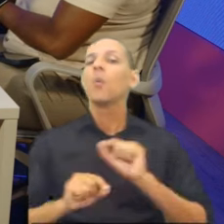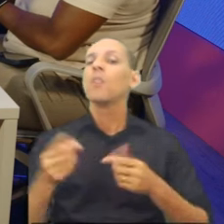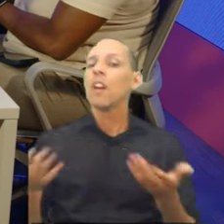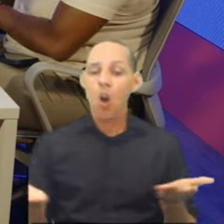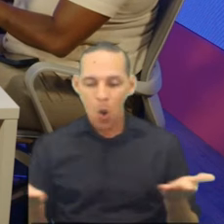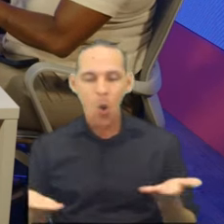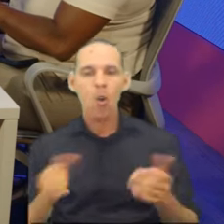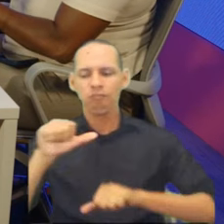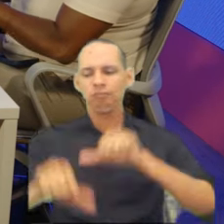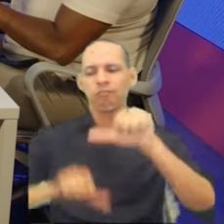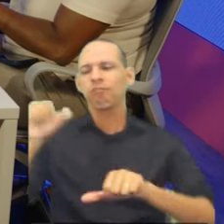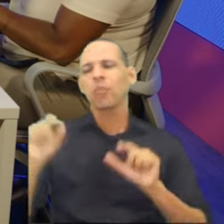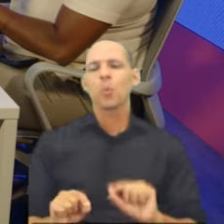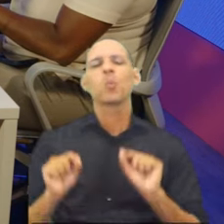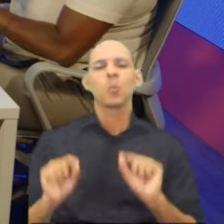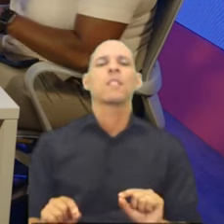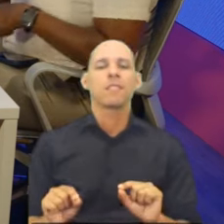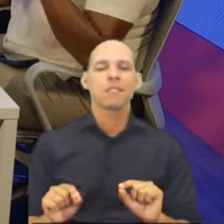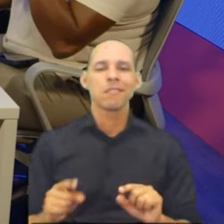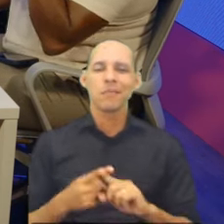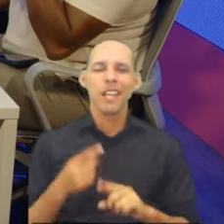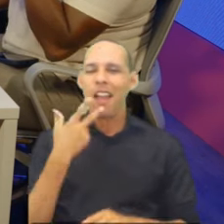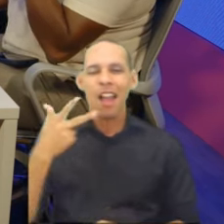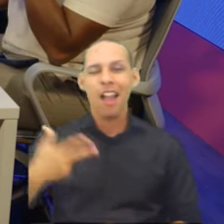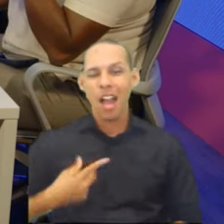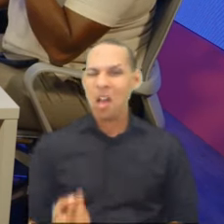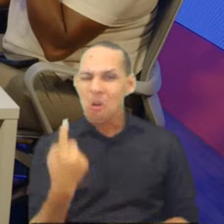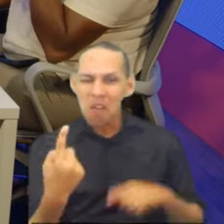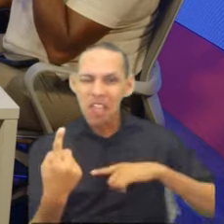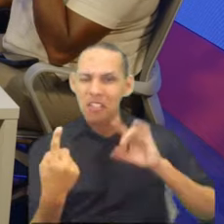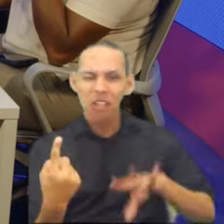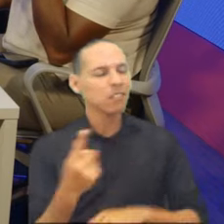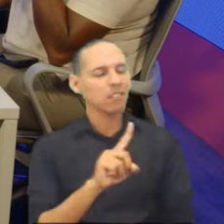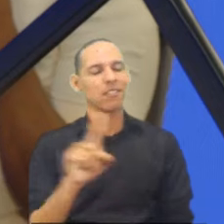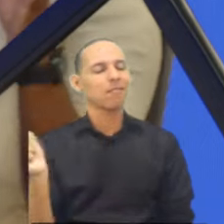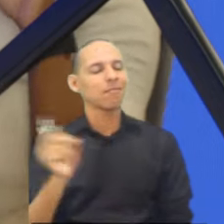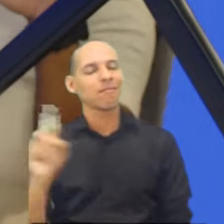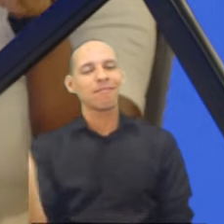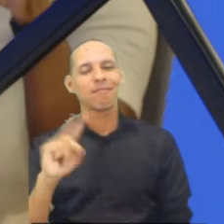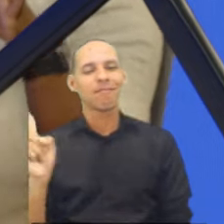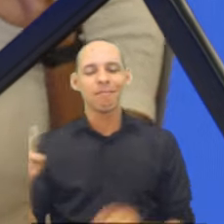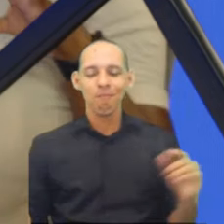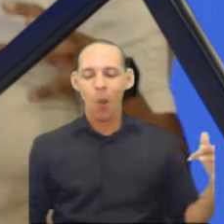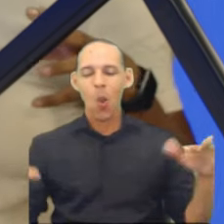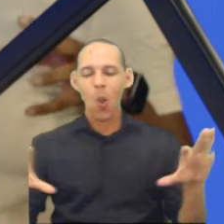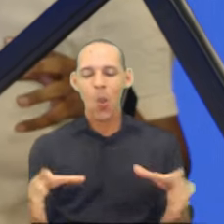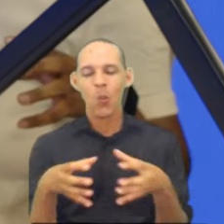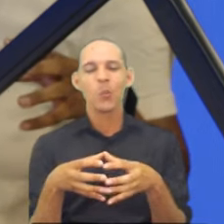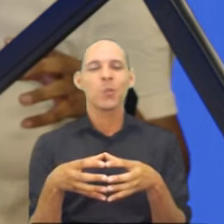hoje hoje para transformar isso aqui porque no dia que disseram que só tinha uma hum não eu já tenho aqui a